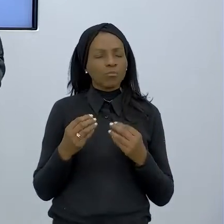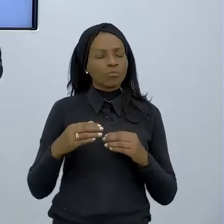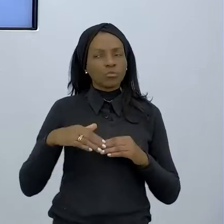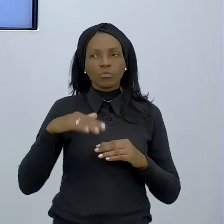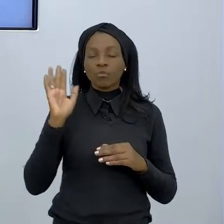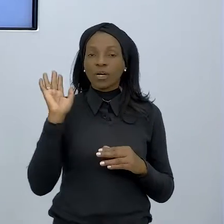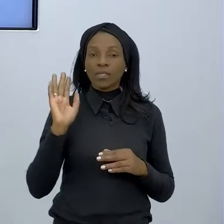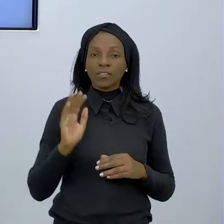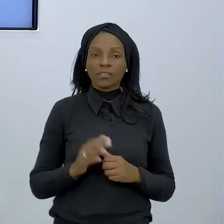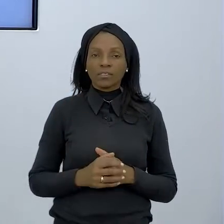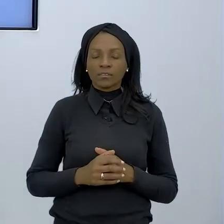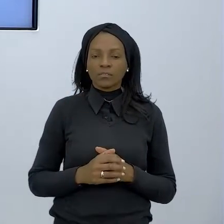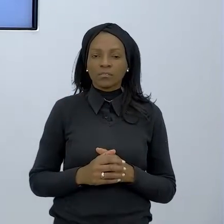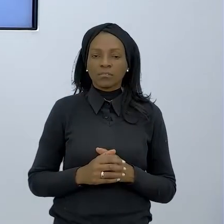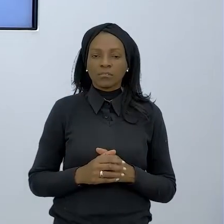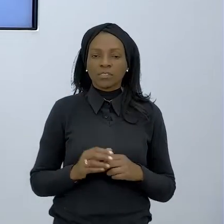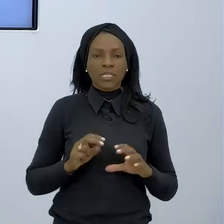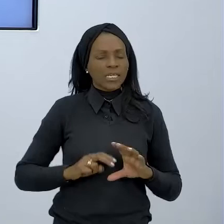intensa,